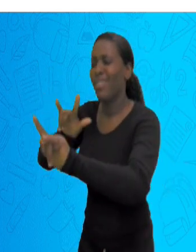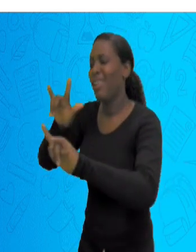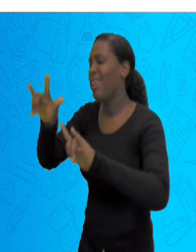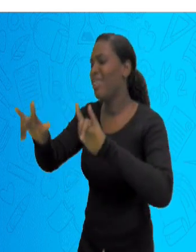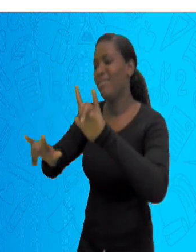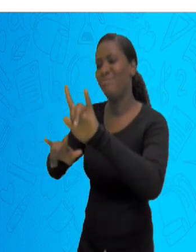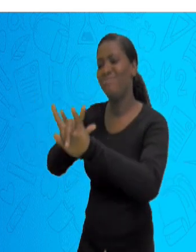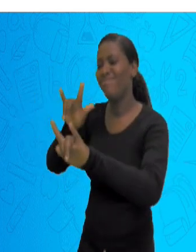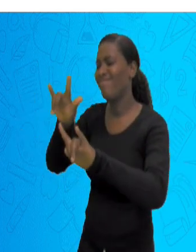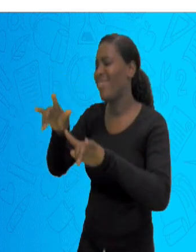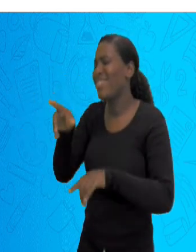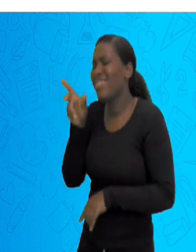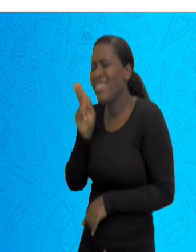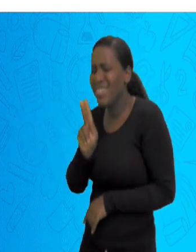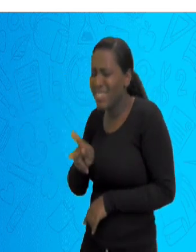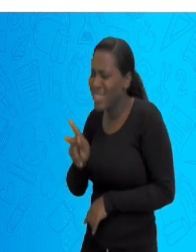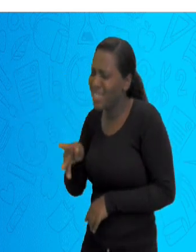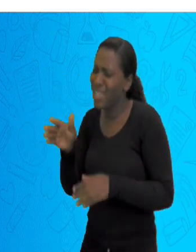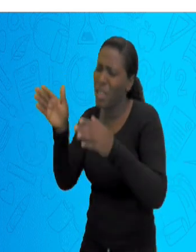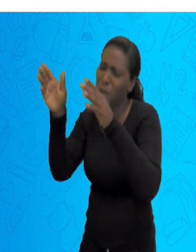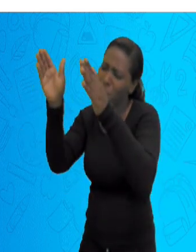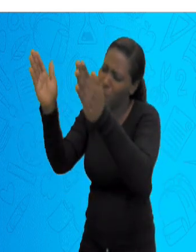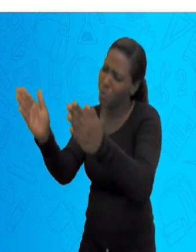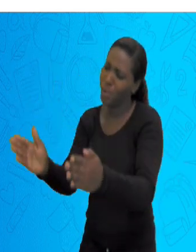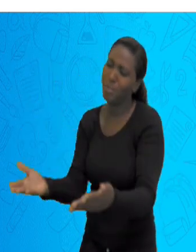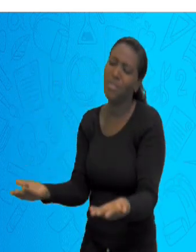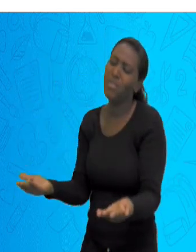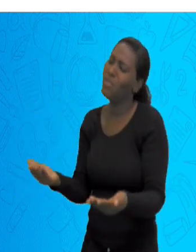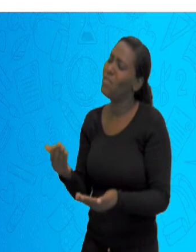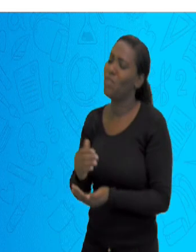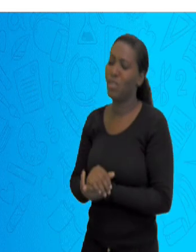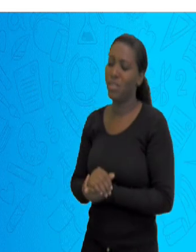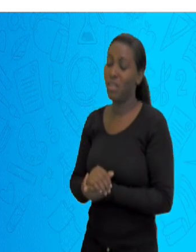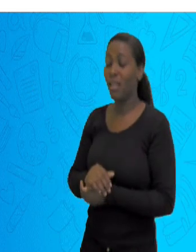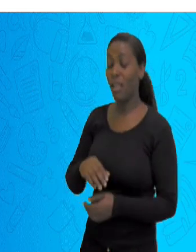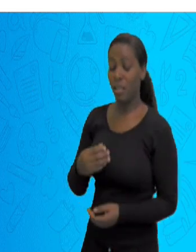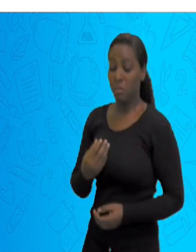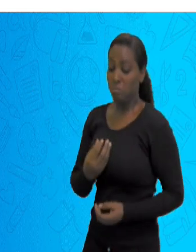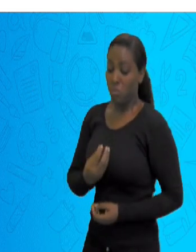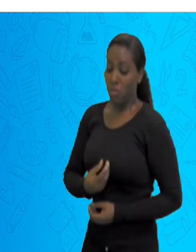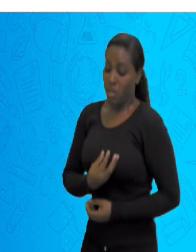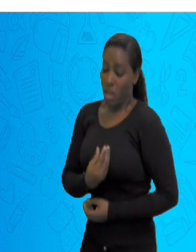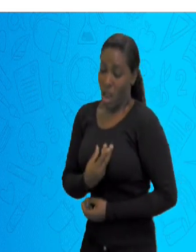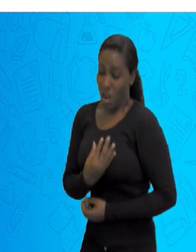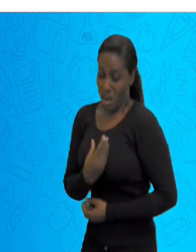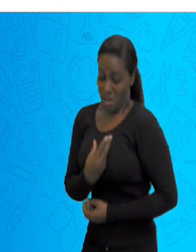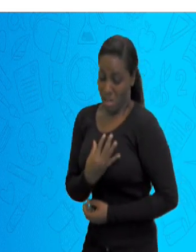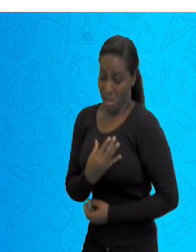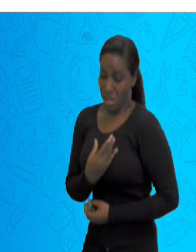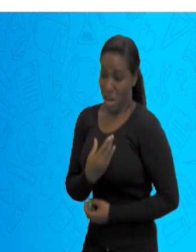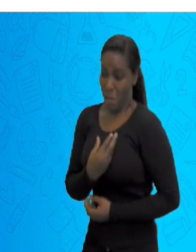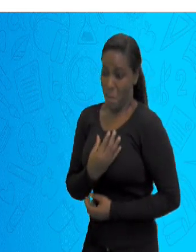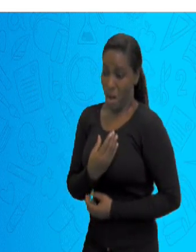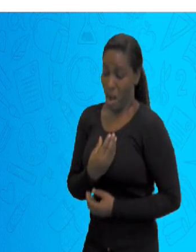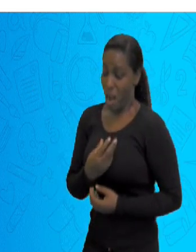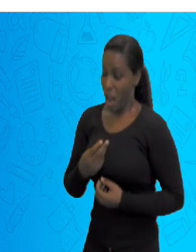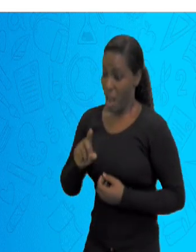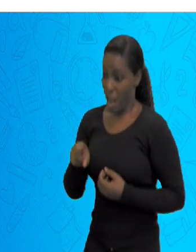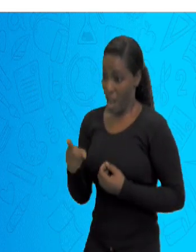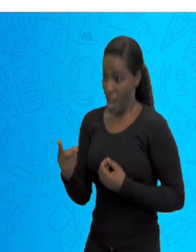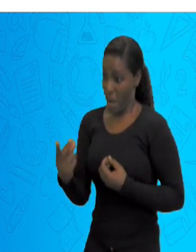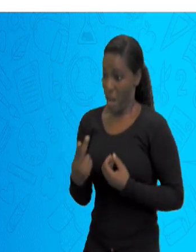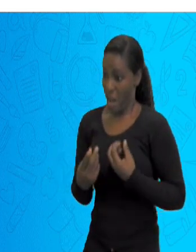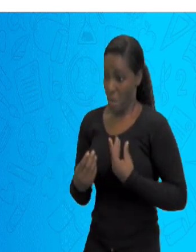amor que tive, que não seja imortal, posto que é chama, mas